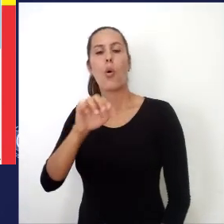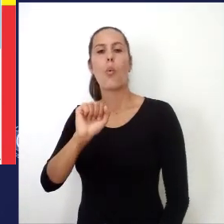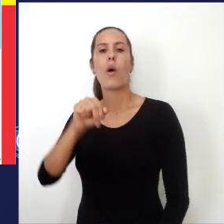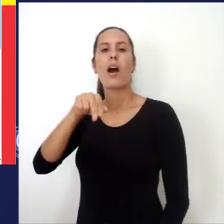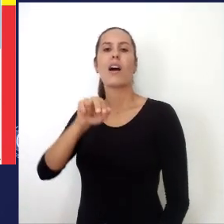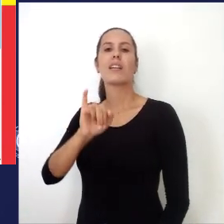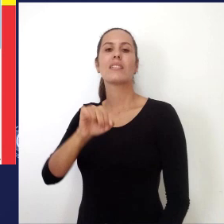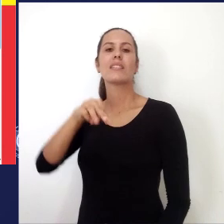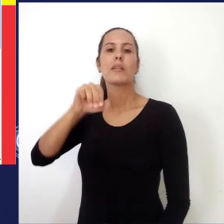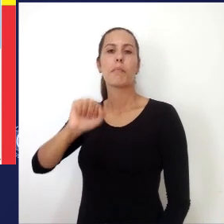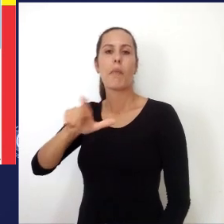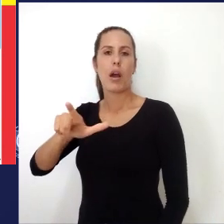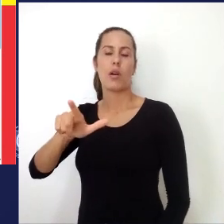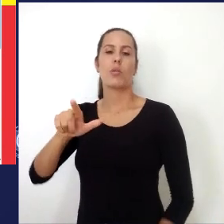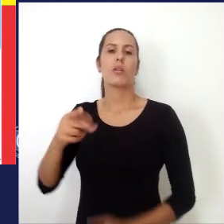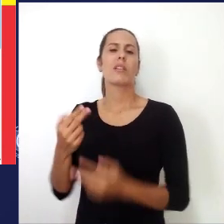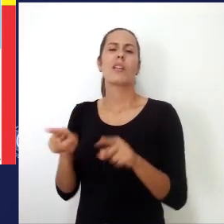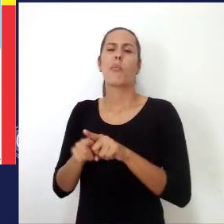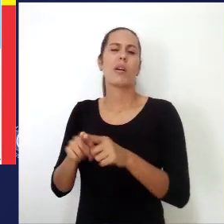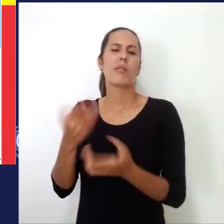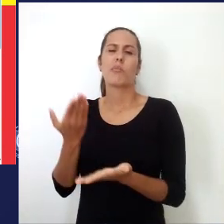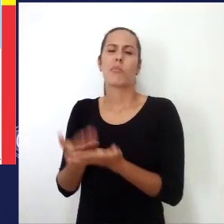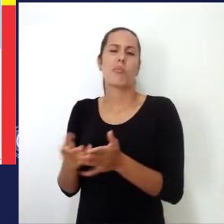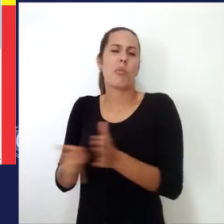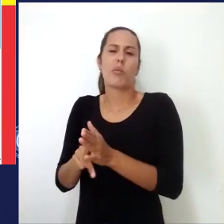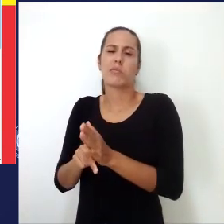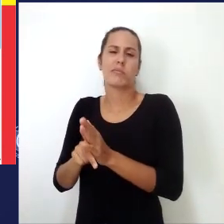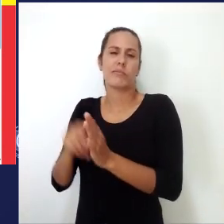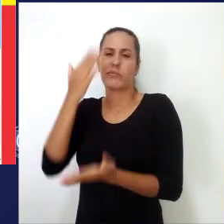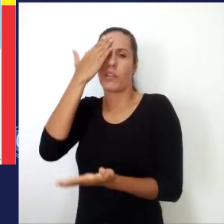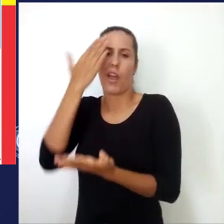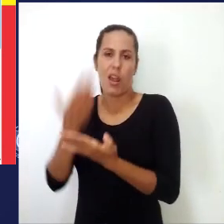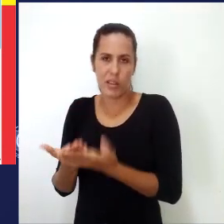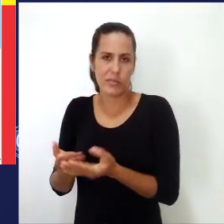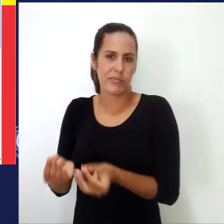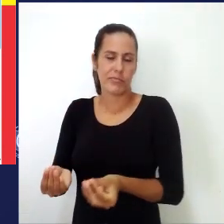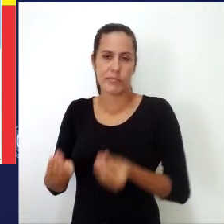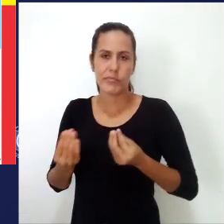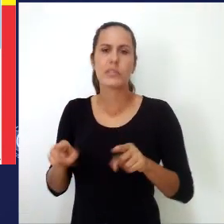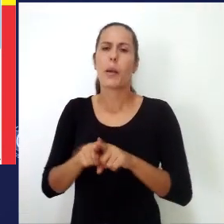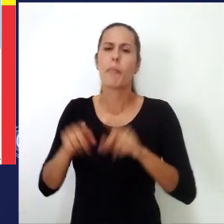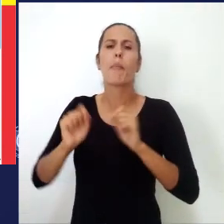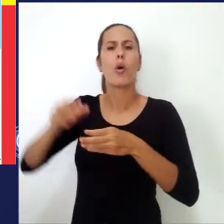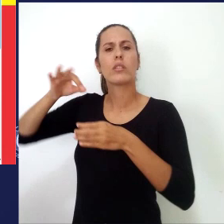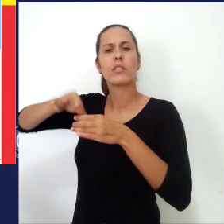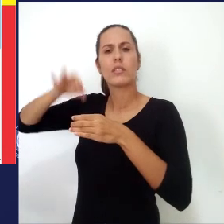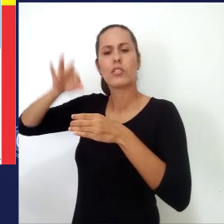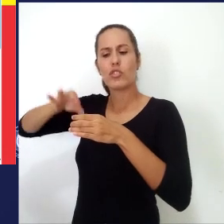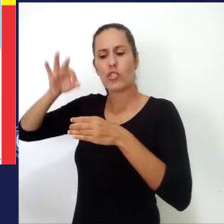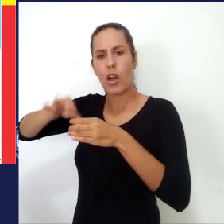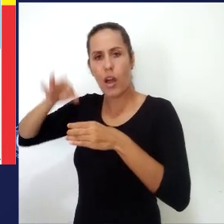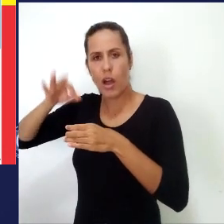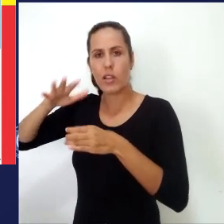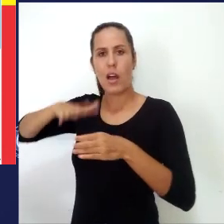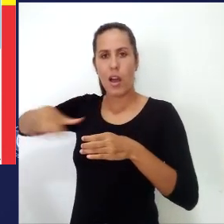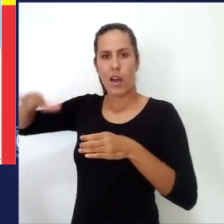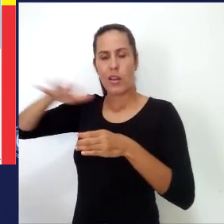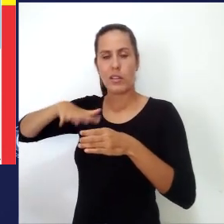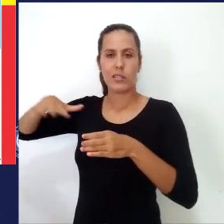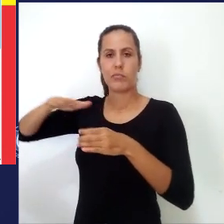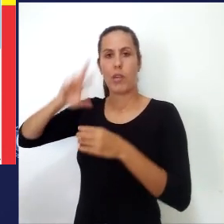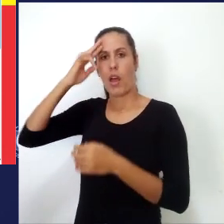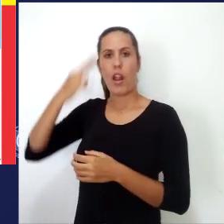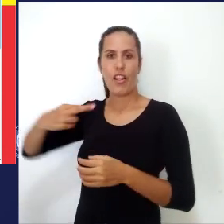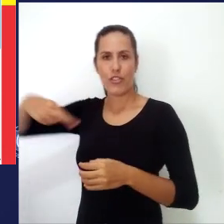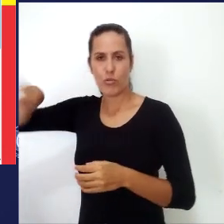procedimentos de fé ou crença. Né? E pode ter também aqueles preparados caseiros, no caso de chá,